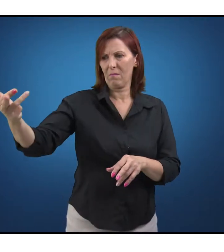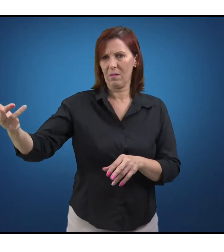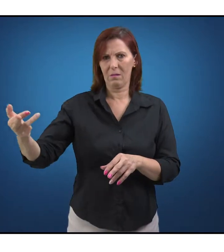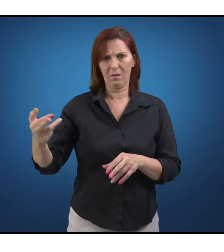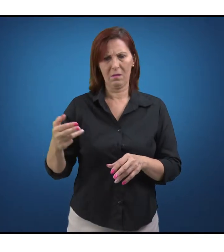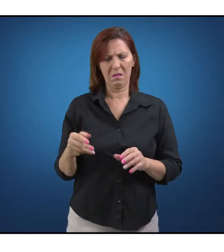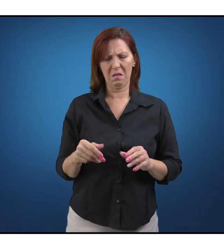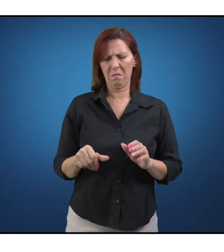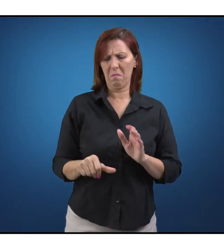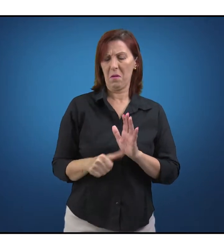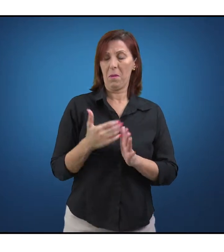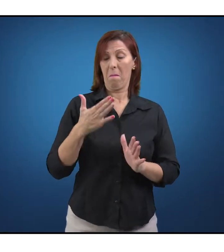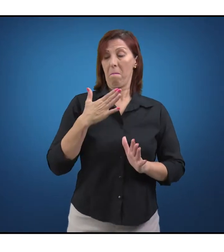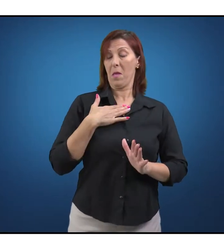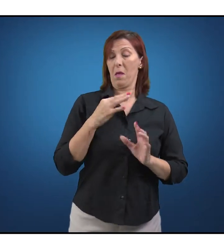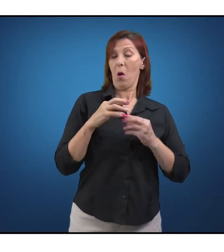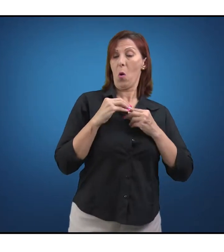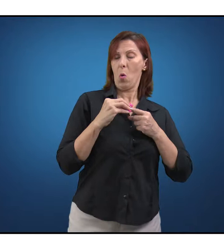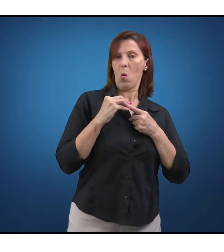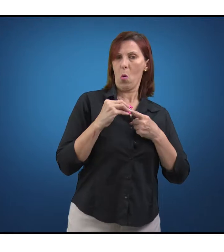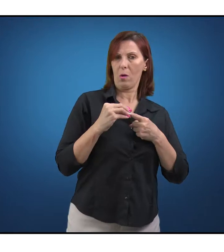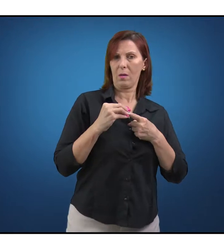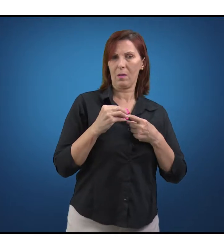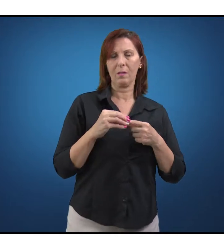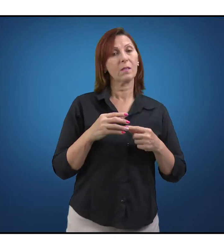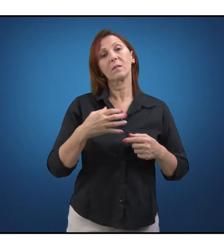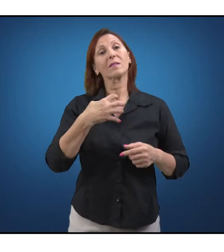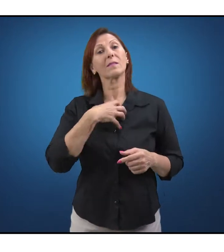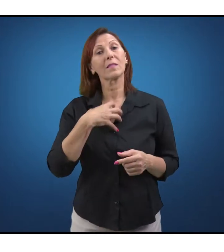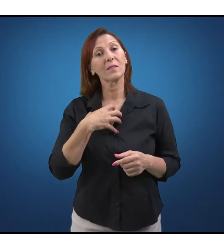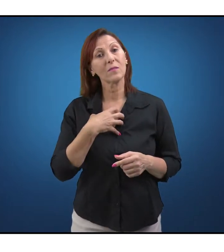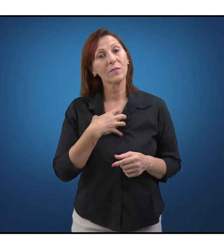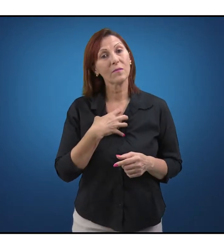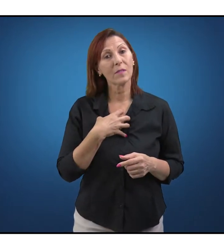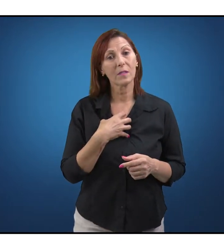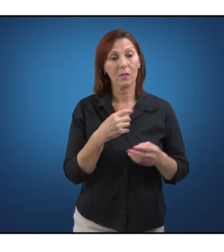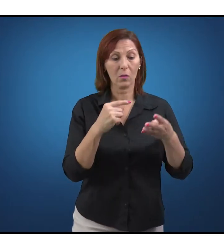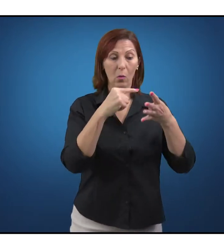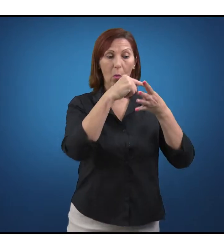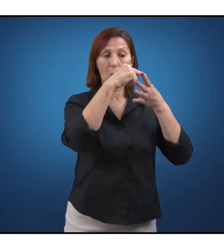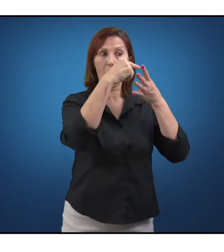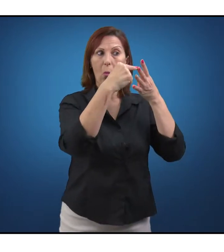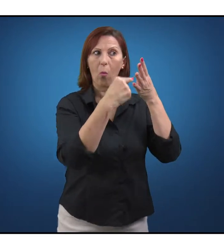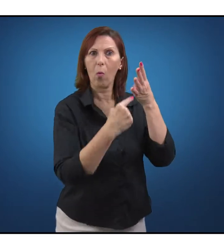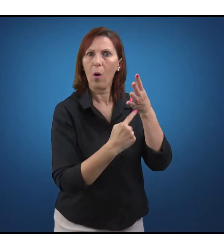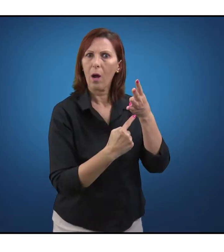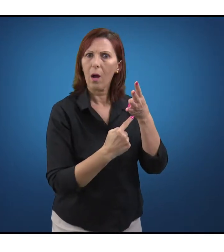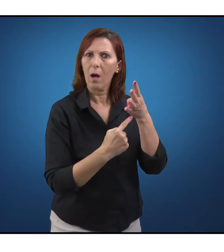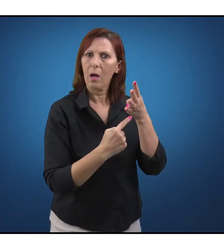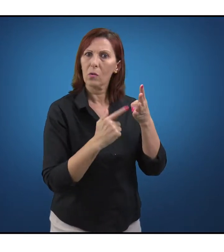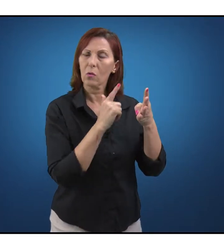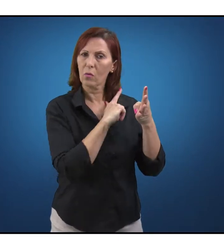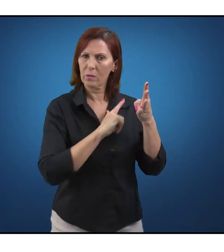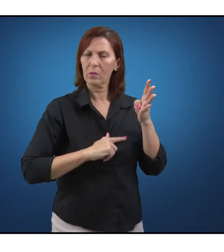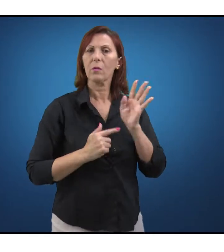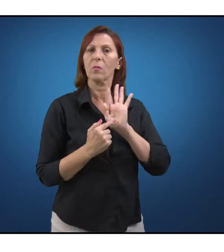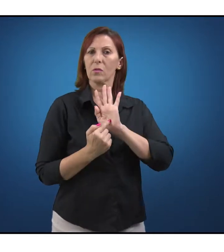pode ser a primeira e a única. Nesse sentido, esses 4 governadores que eu elenquei